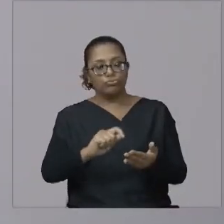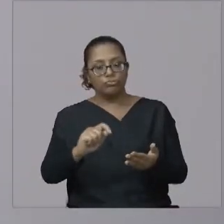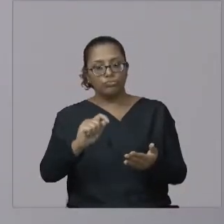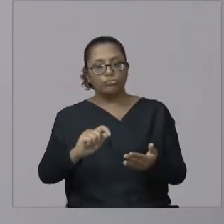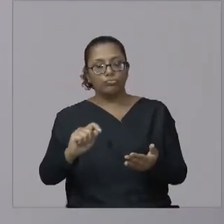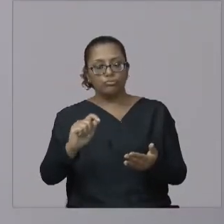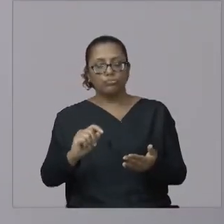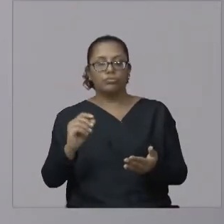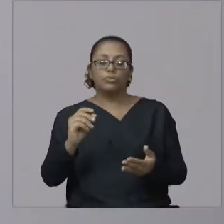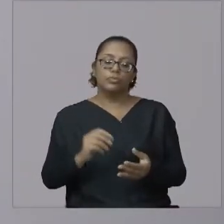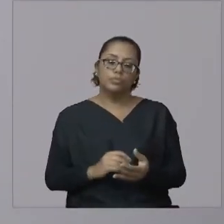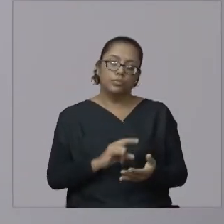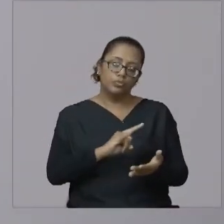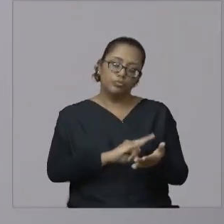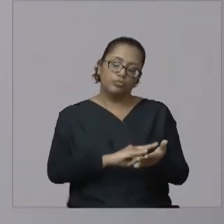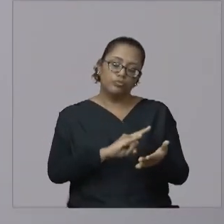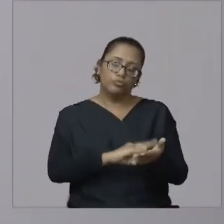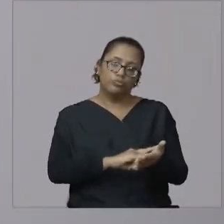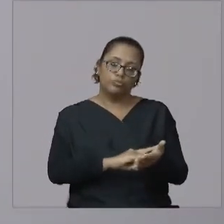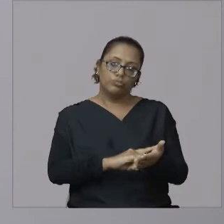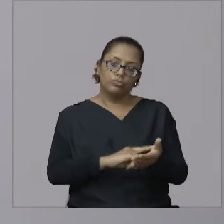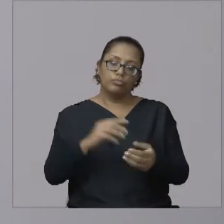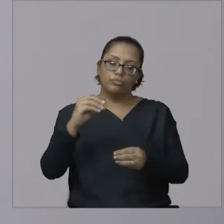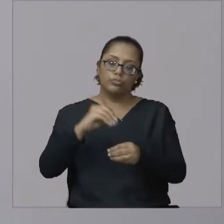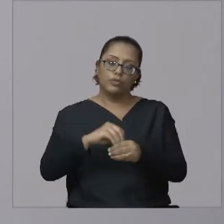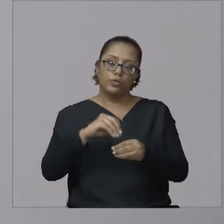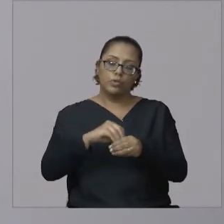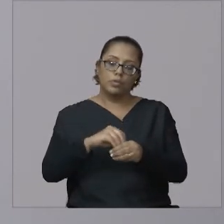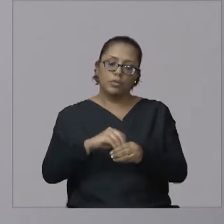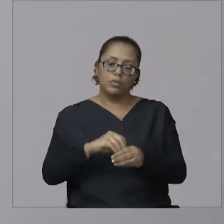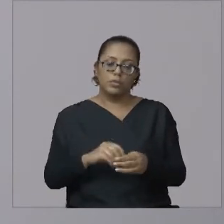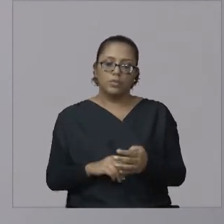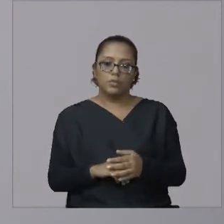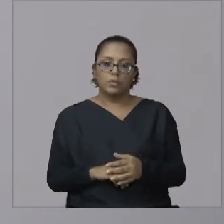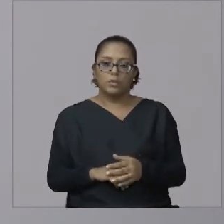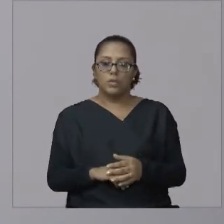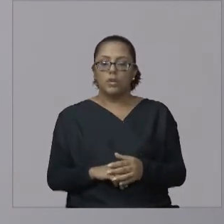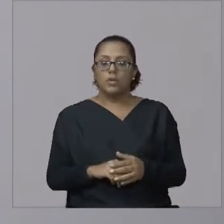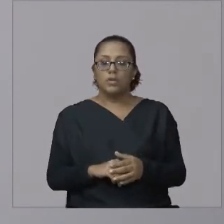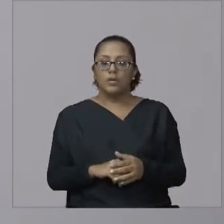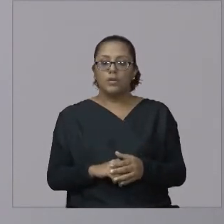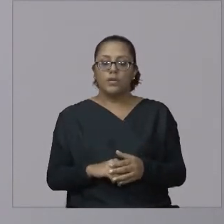segundo vice-presidente. Chamo, então, o primeiro vereador, Marcelo Garcia.